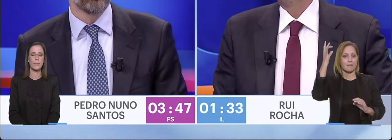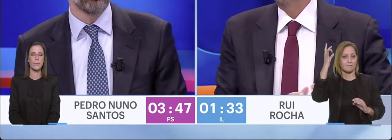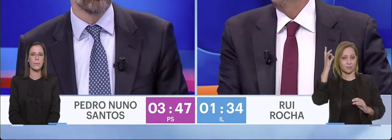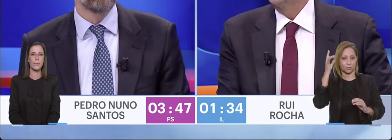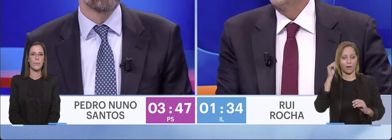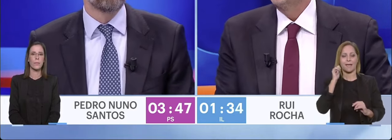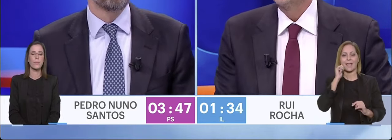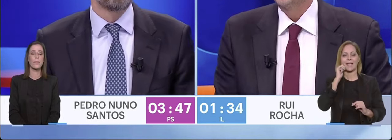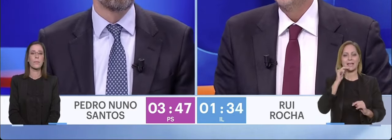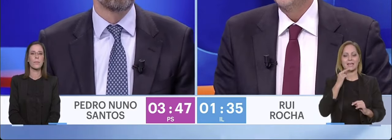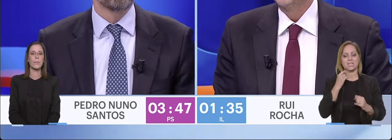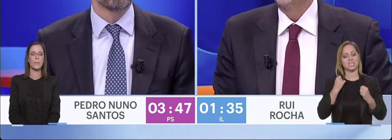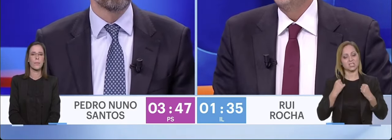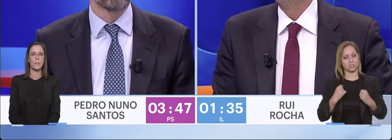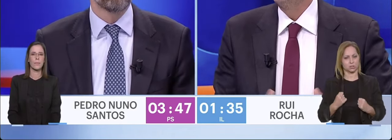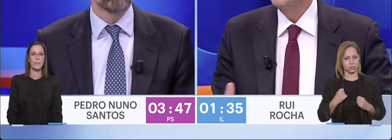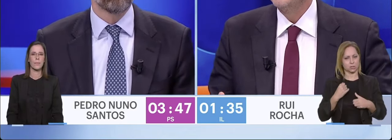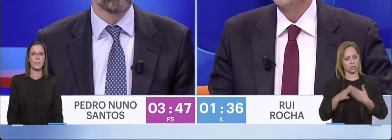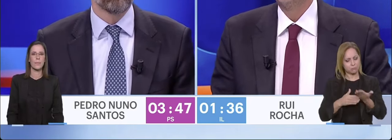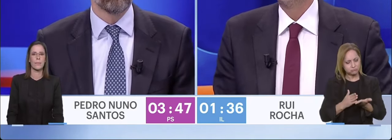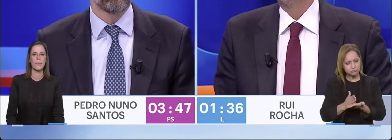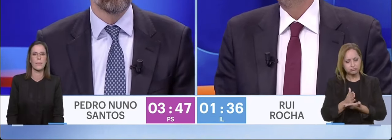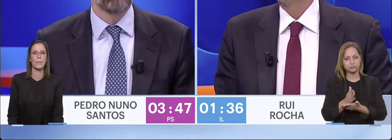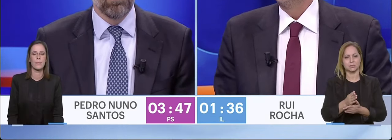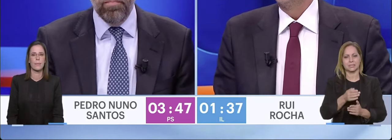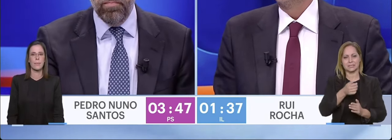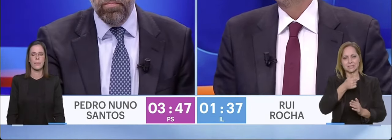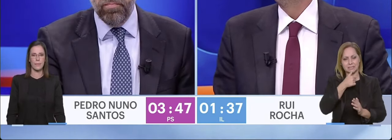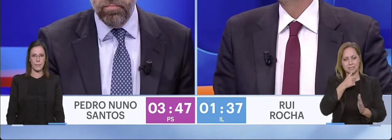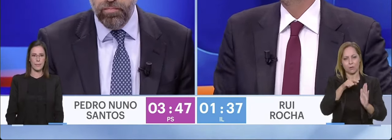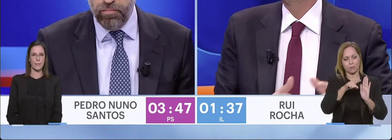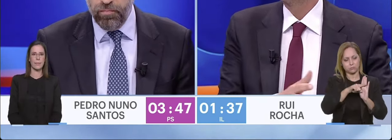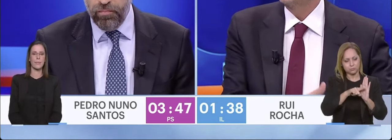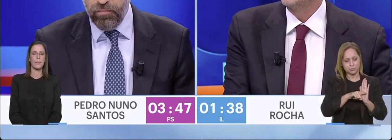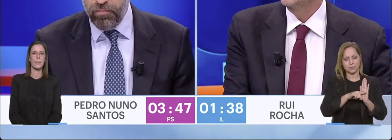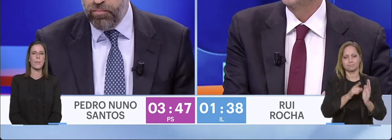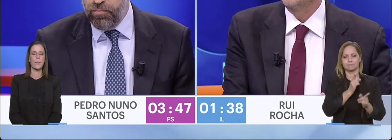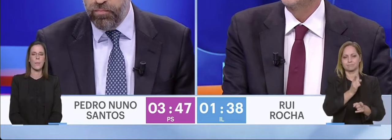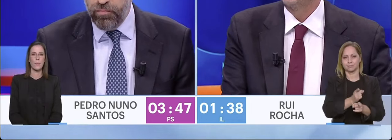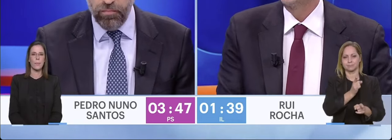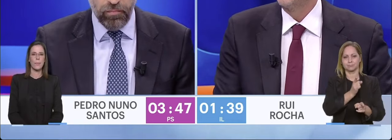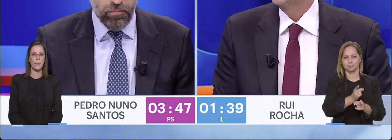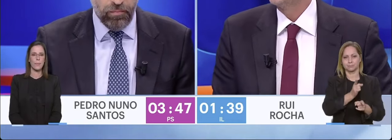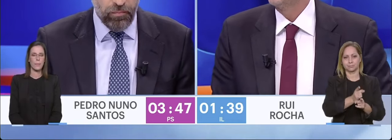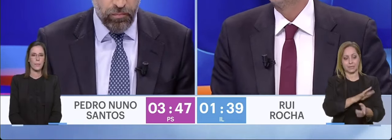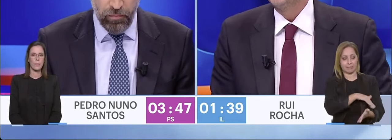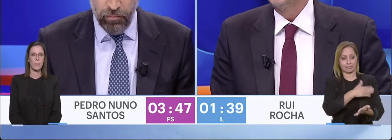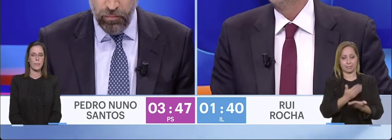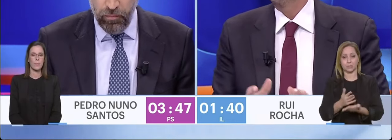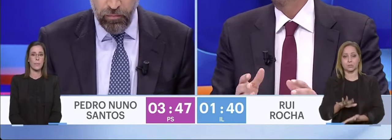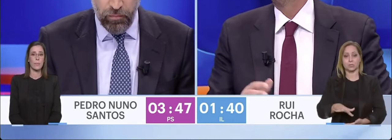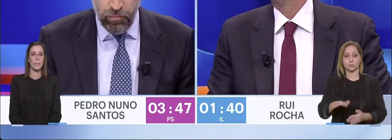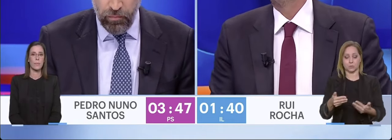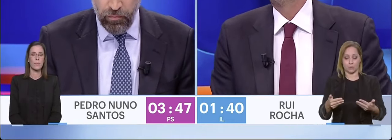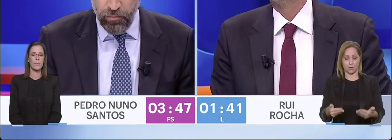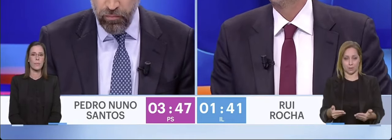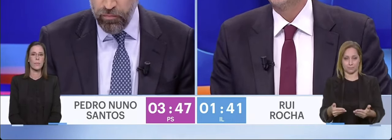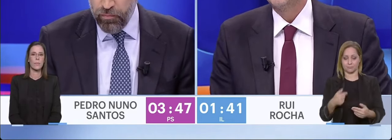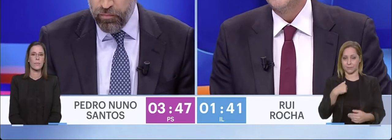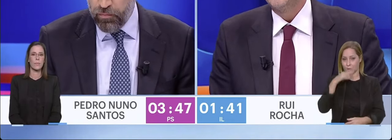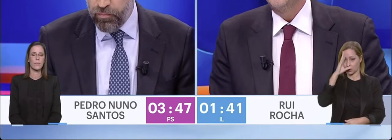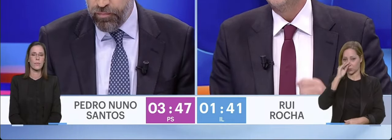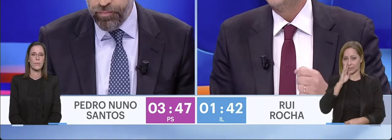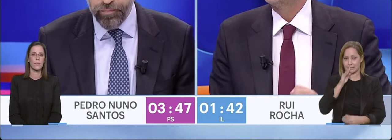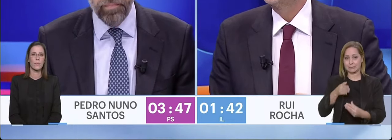quem insiste em situações e em medidas e em programas que são iguais àqueles que nos trouxeram à situação atual eu não sei se o Pedro no